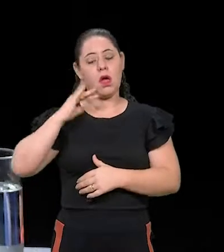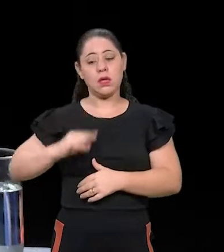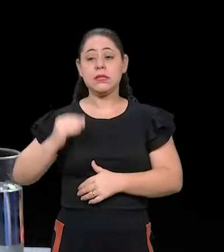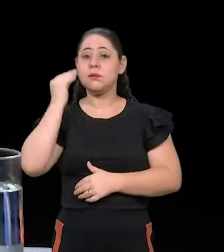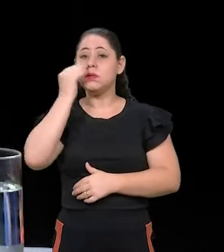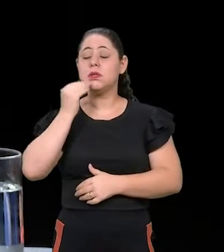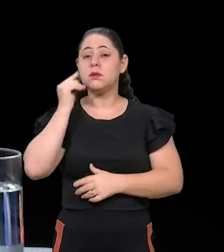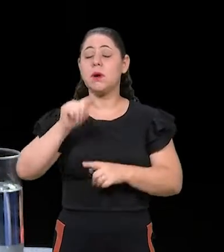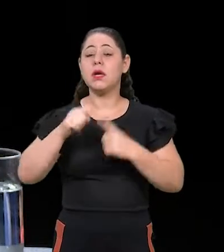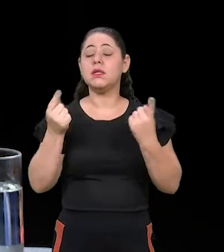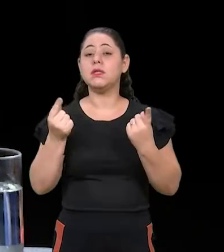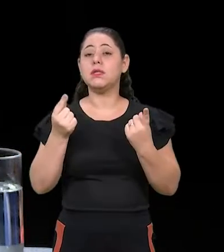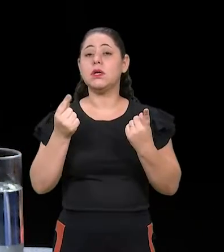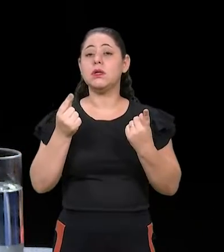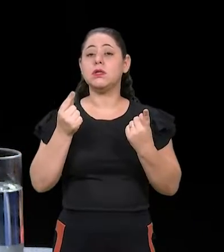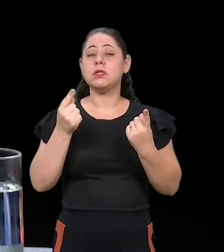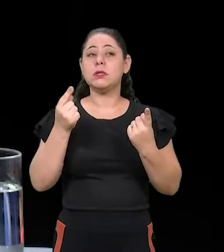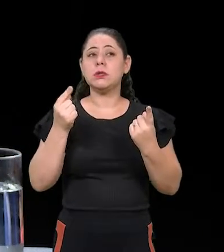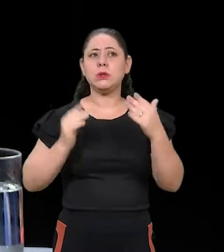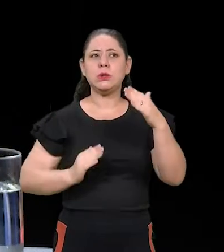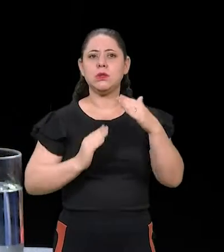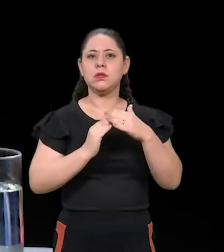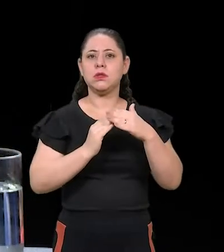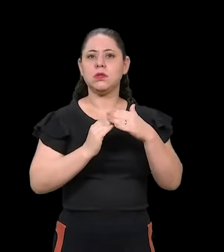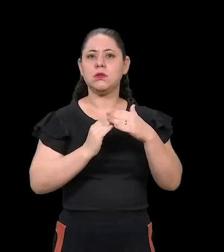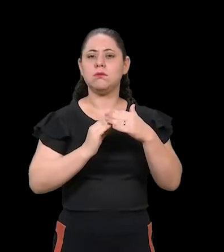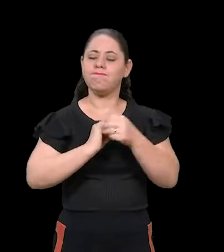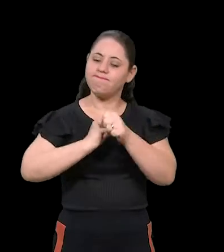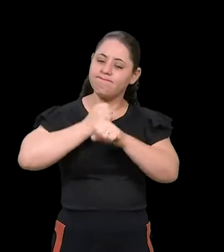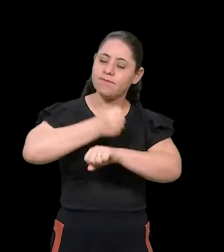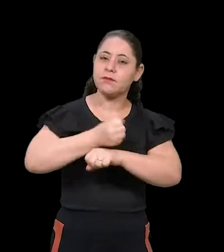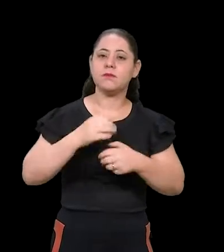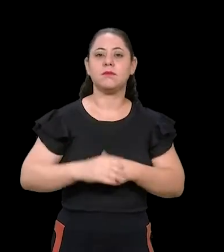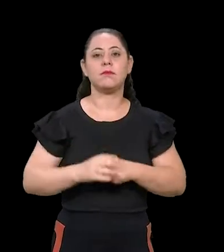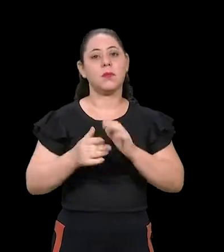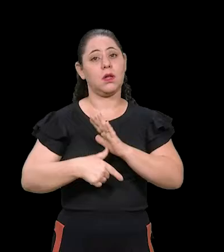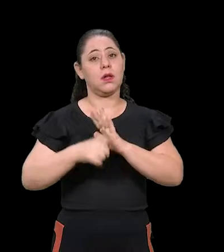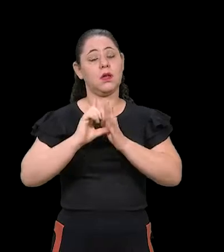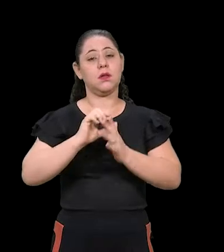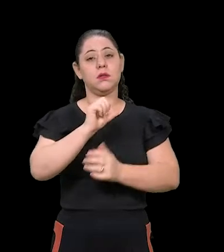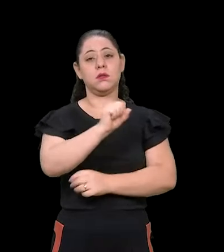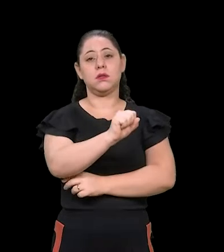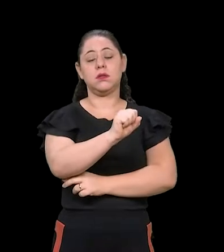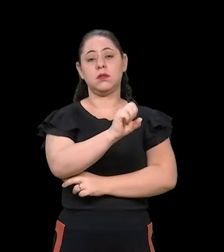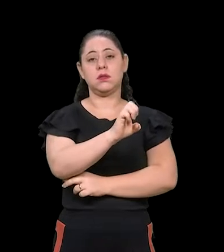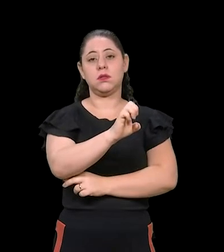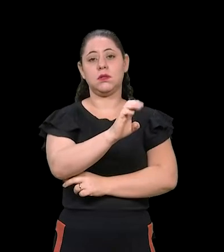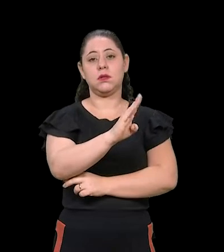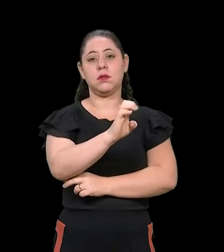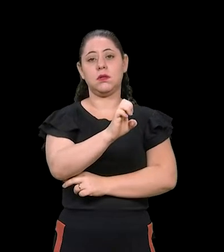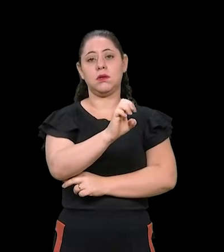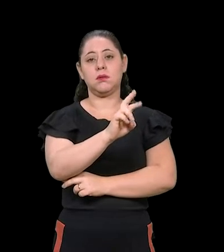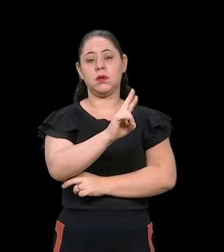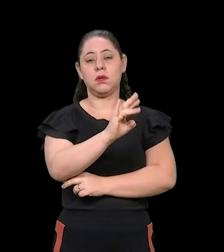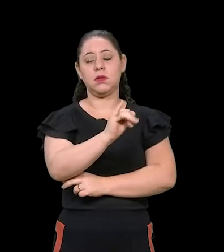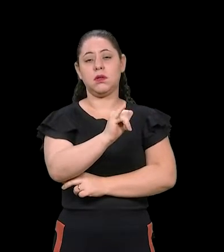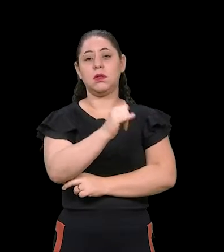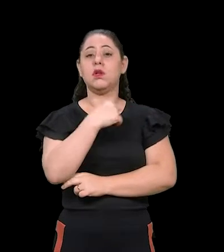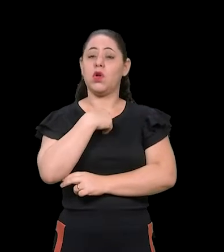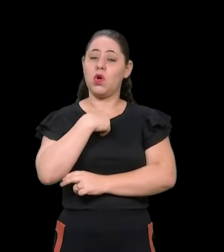carregava desde a infância, mas assumir um desafio como esse? Antes do Sebrae, né, eu trabalhei na FamaSul, né, eu